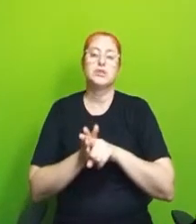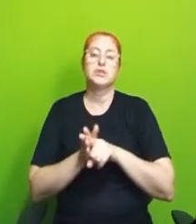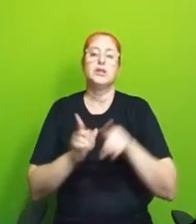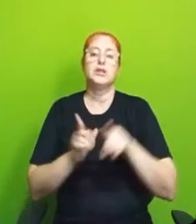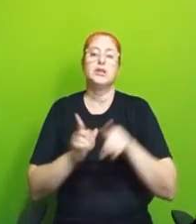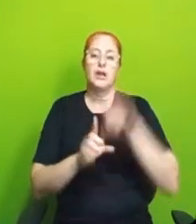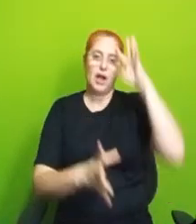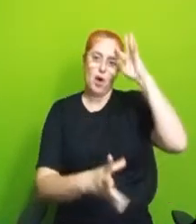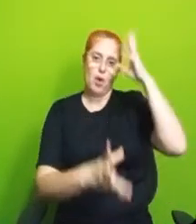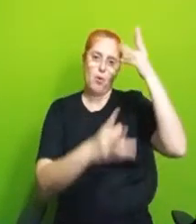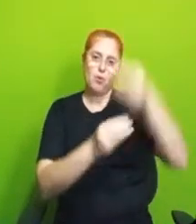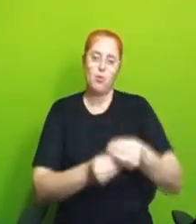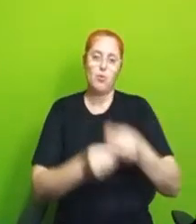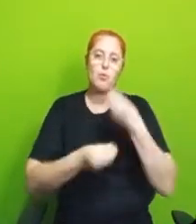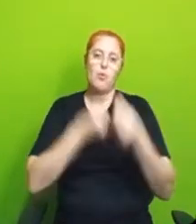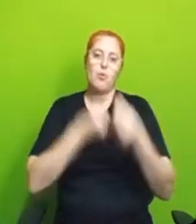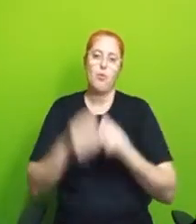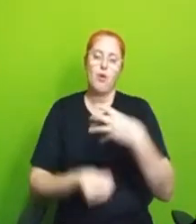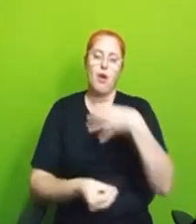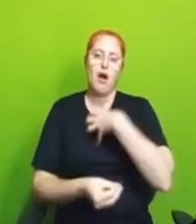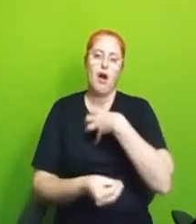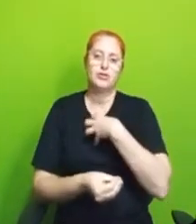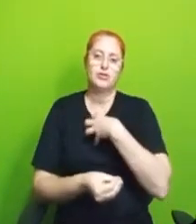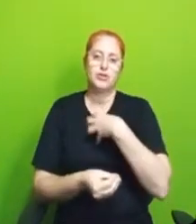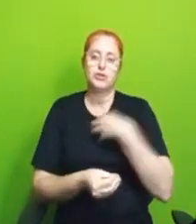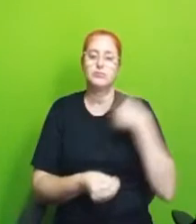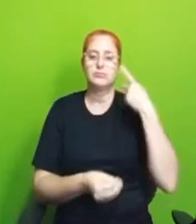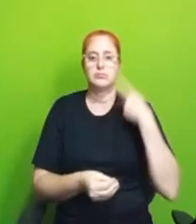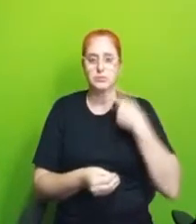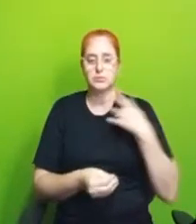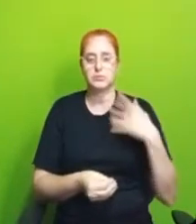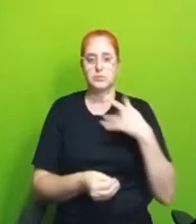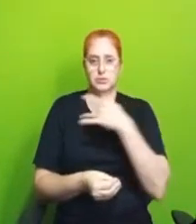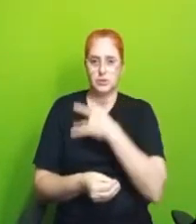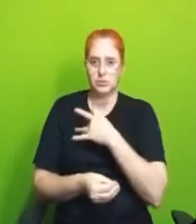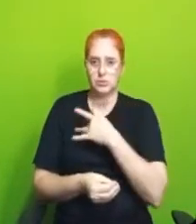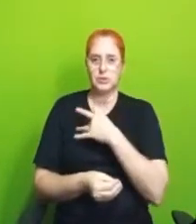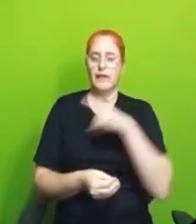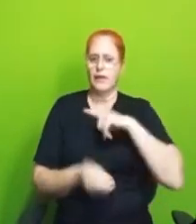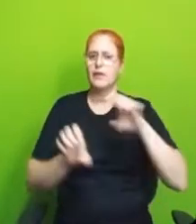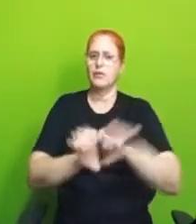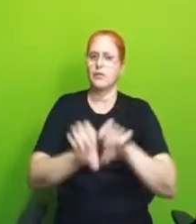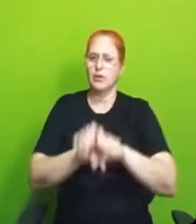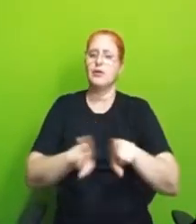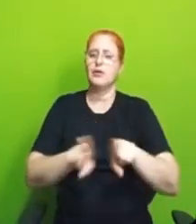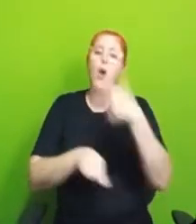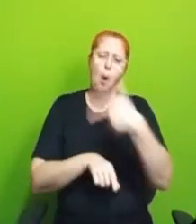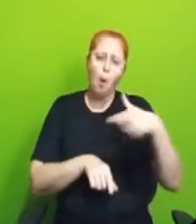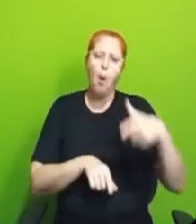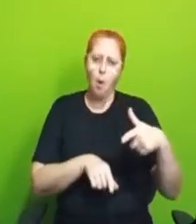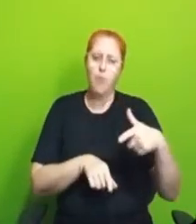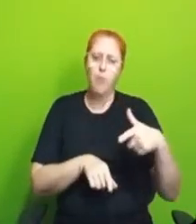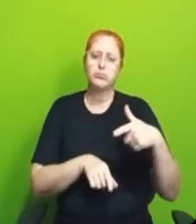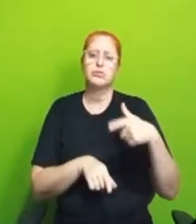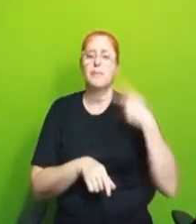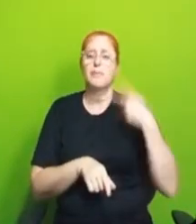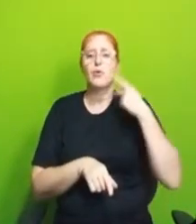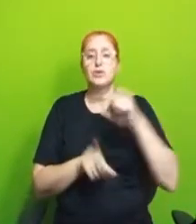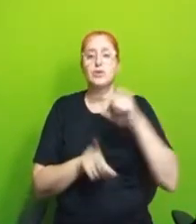forma como as políticas de saúde se estruturam e outras políticas sociais também, elas se